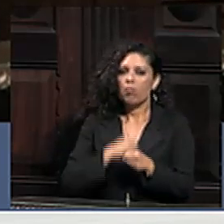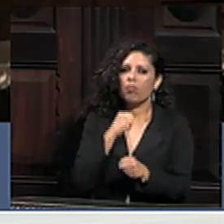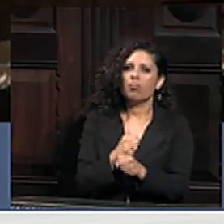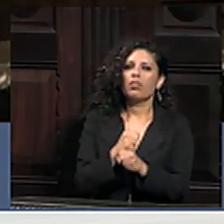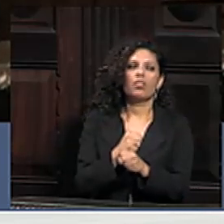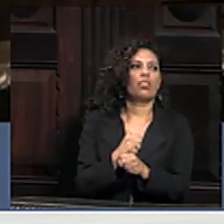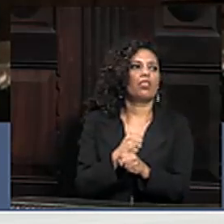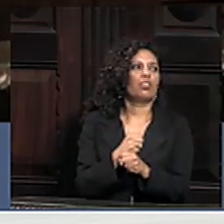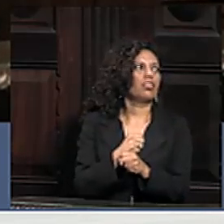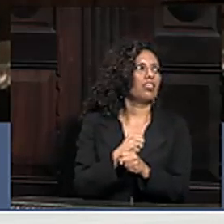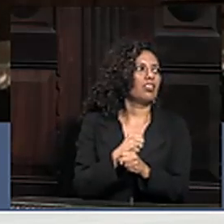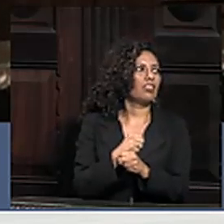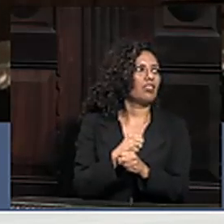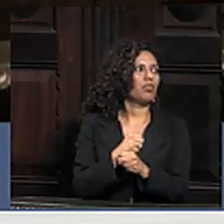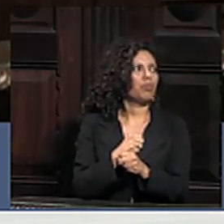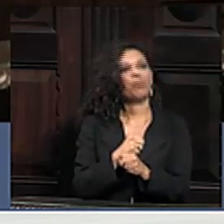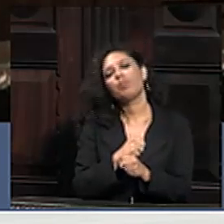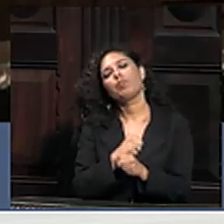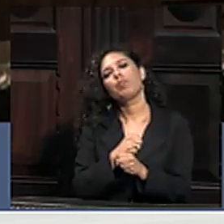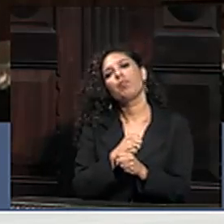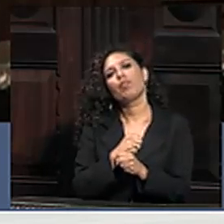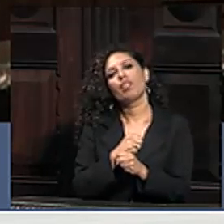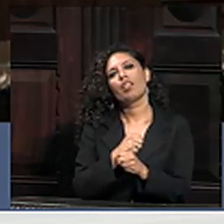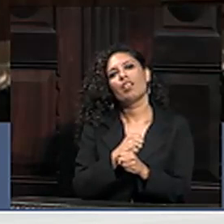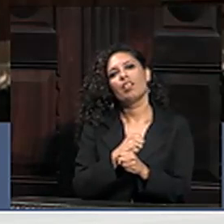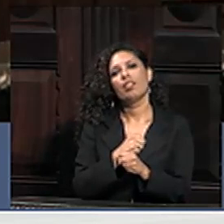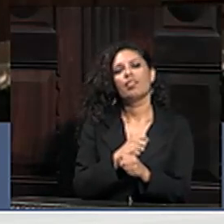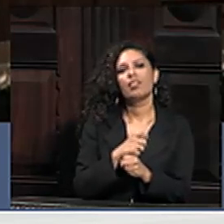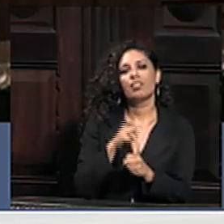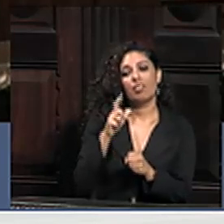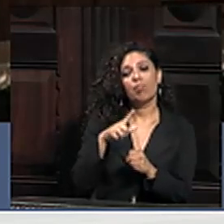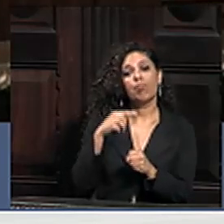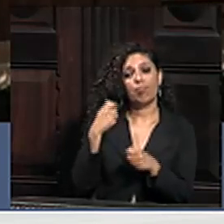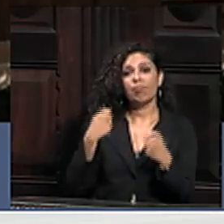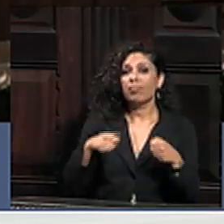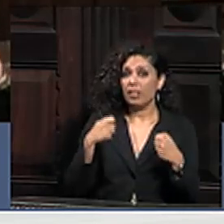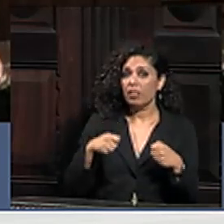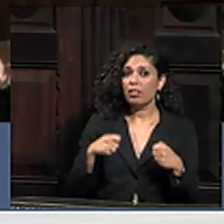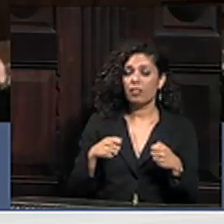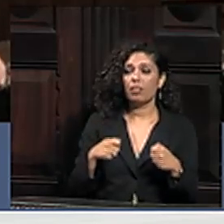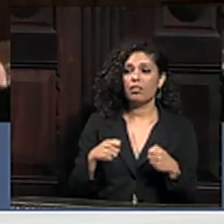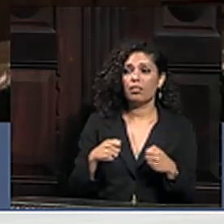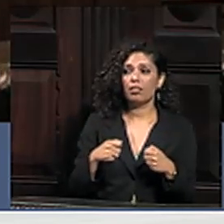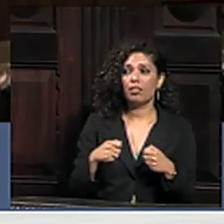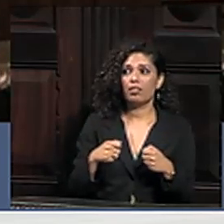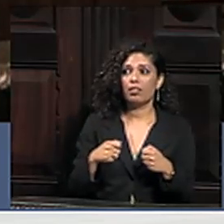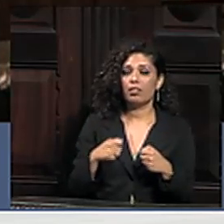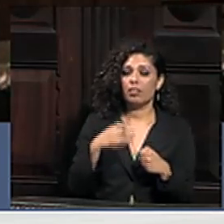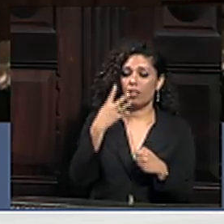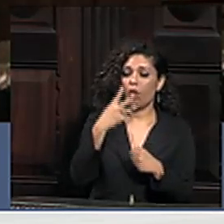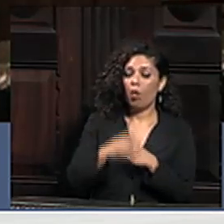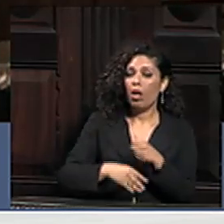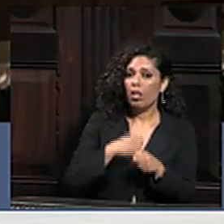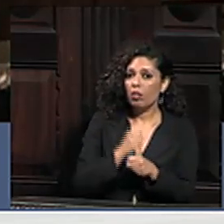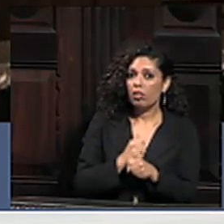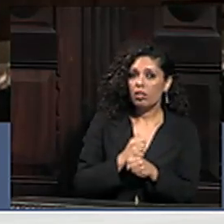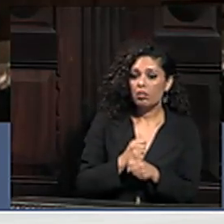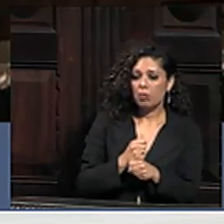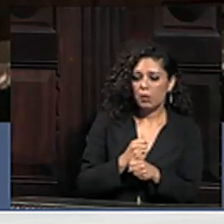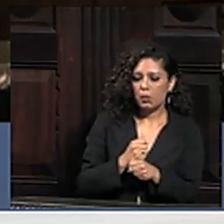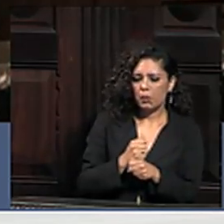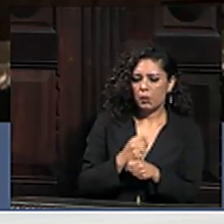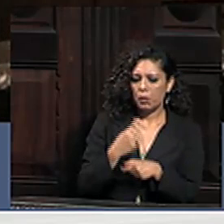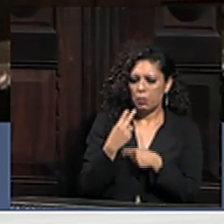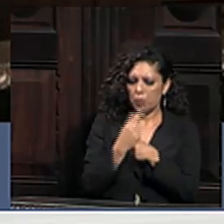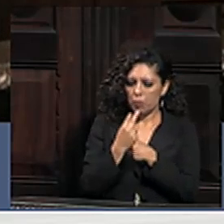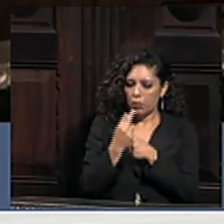anos, deputado André Siciliano, é necessário que dê ênfase à campanha de